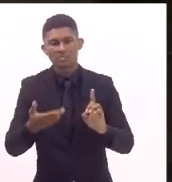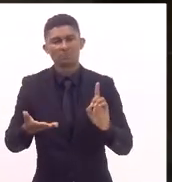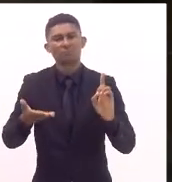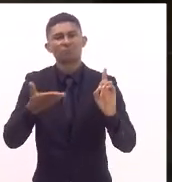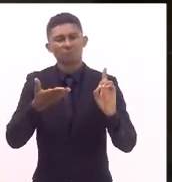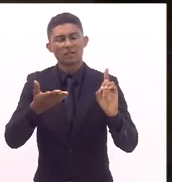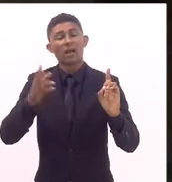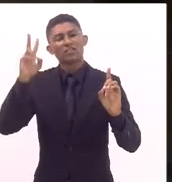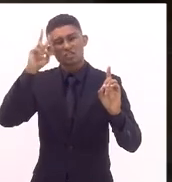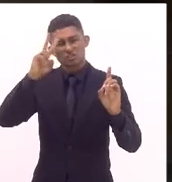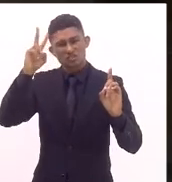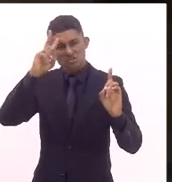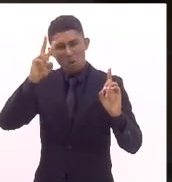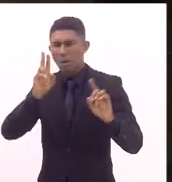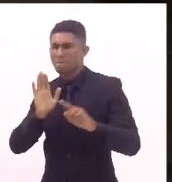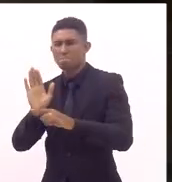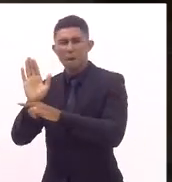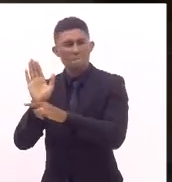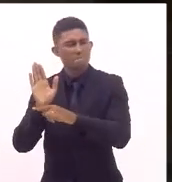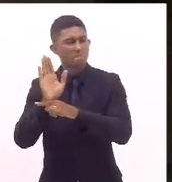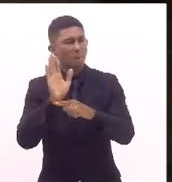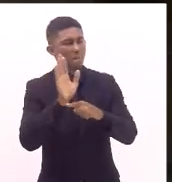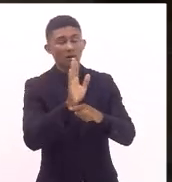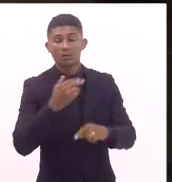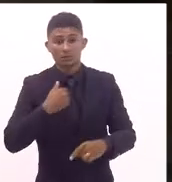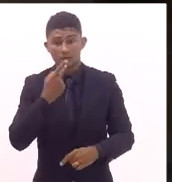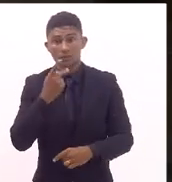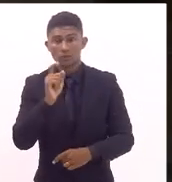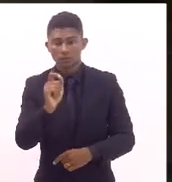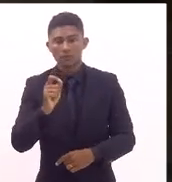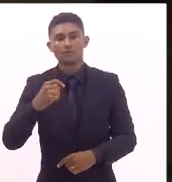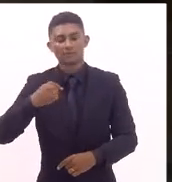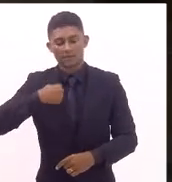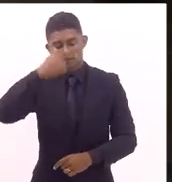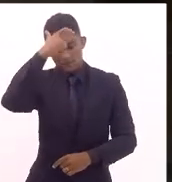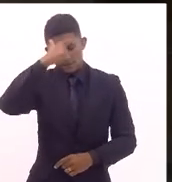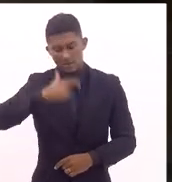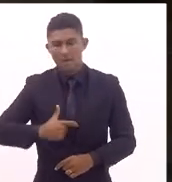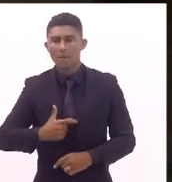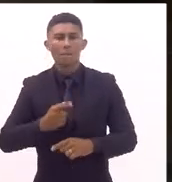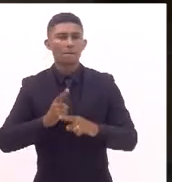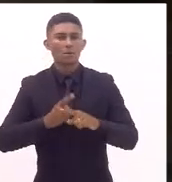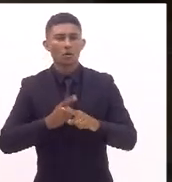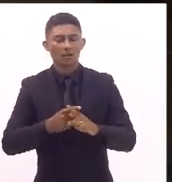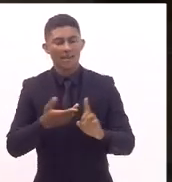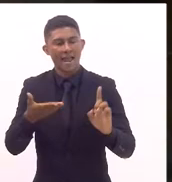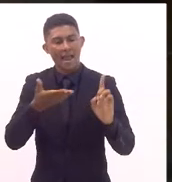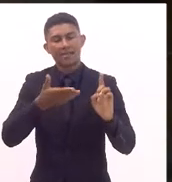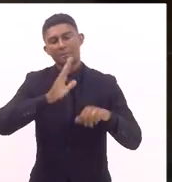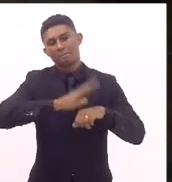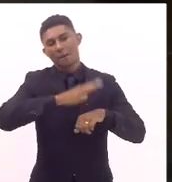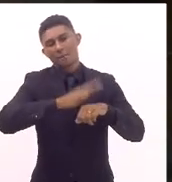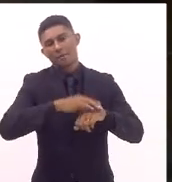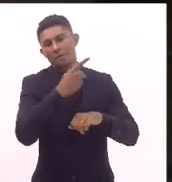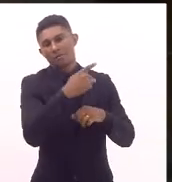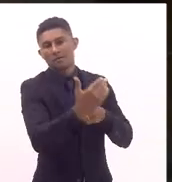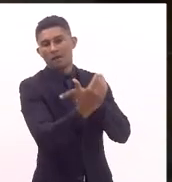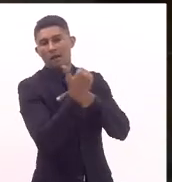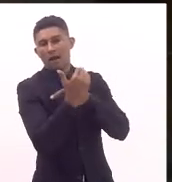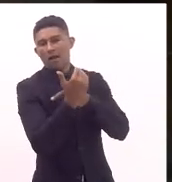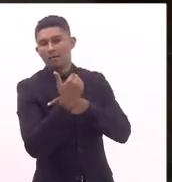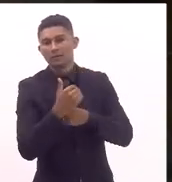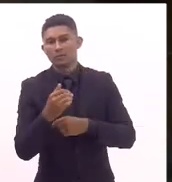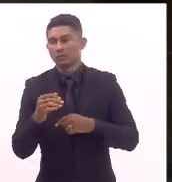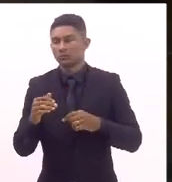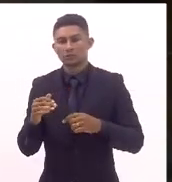para nossa história eu digo que eu sou produto dessa construção com o nem vou citar